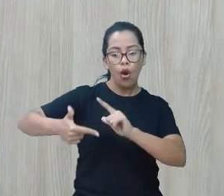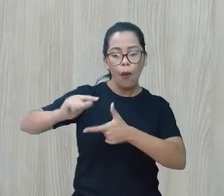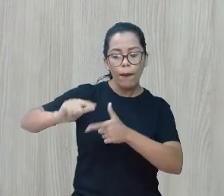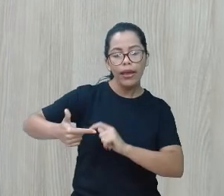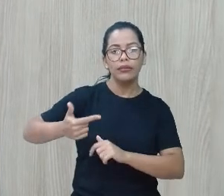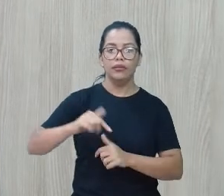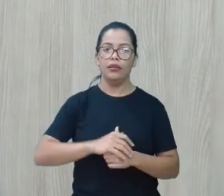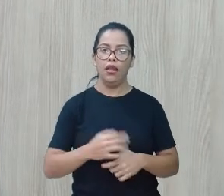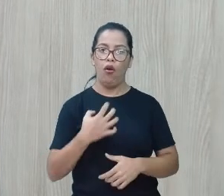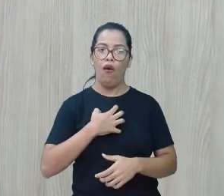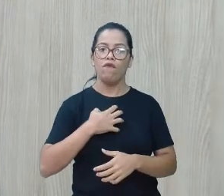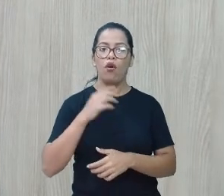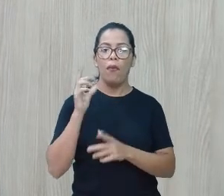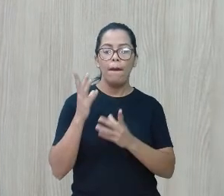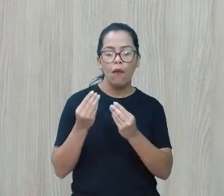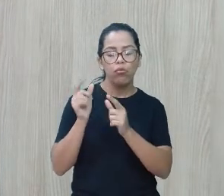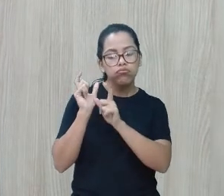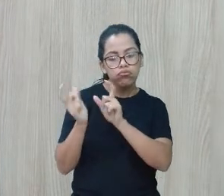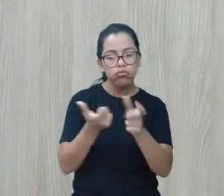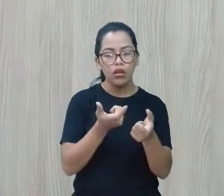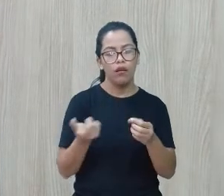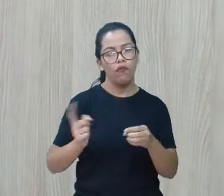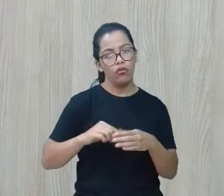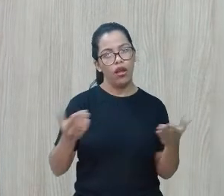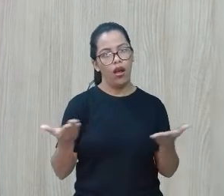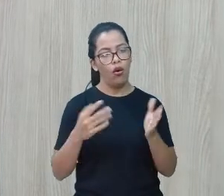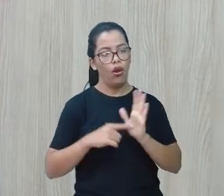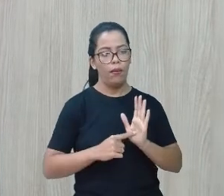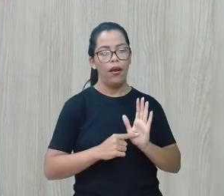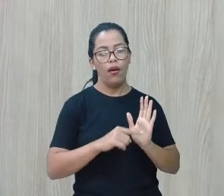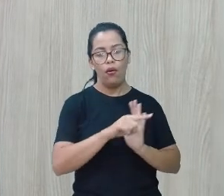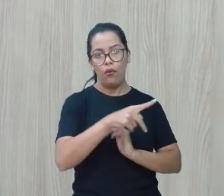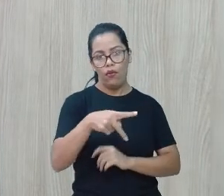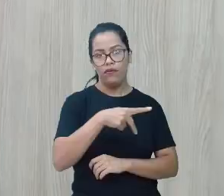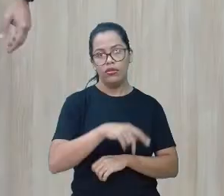Vou voltar para o professor Pedro e daqui a pouco eu volto. Vai lá, Pedro.